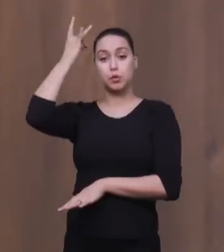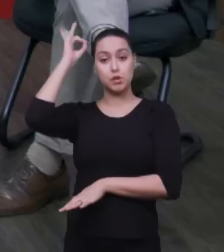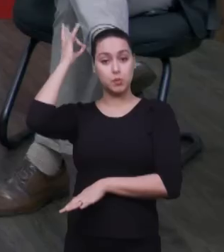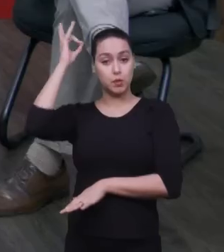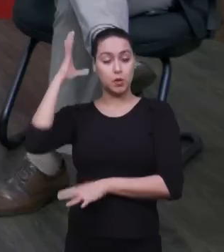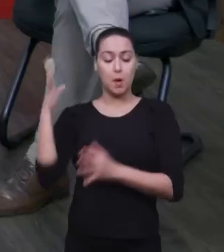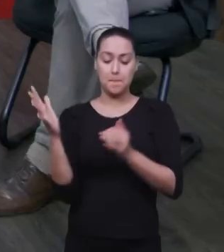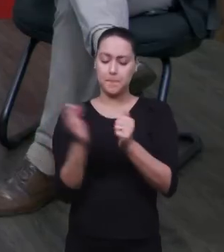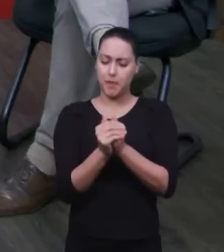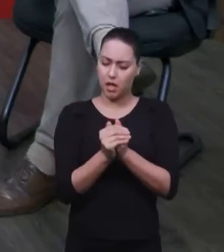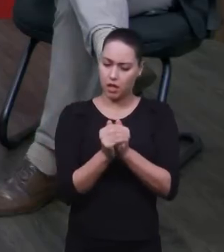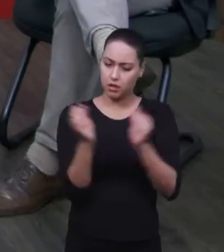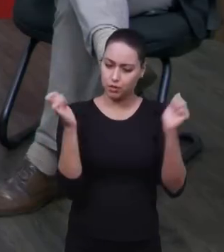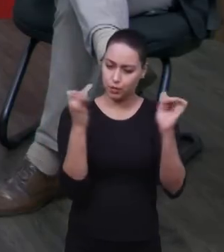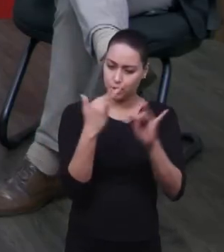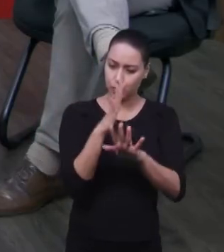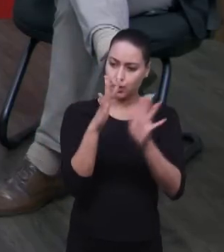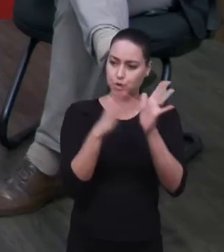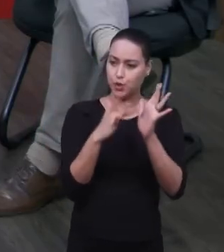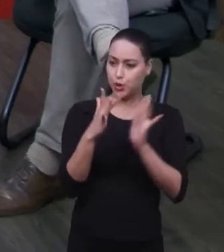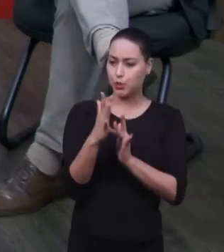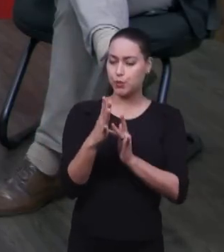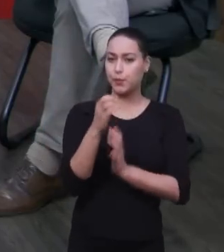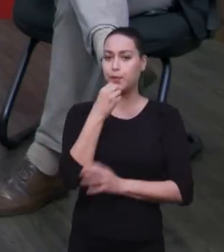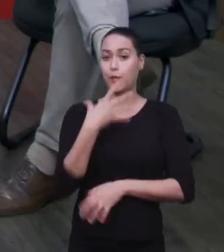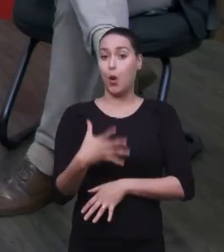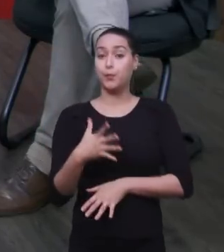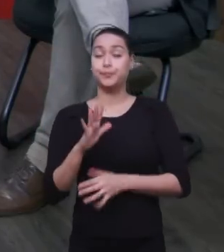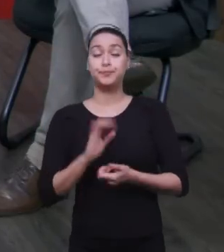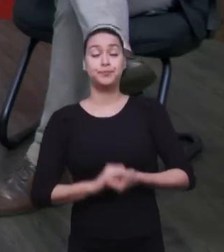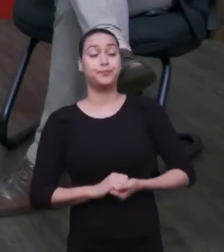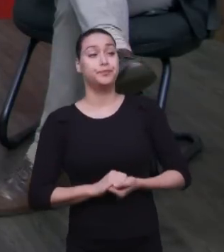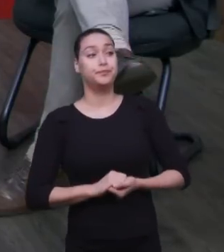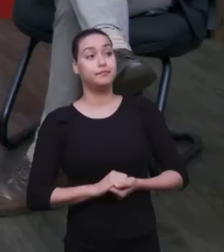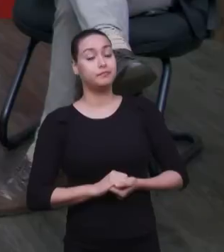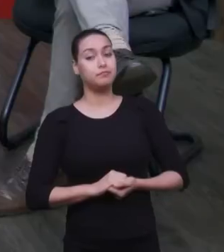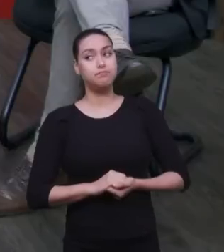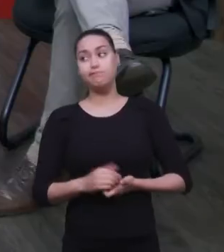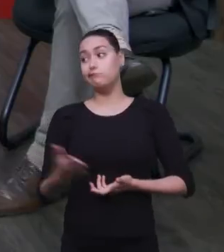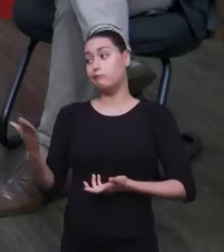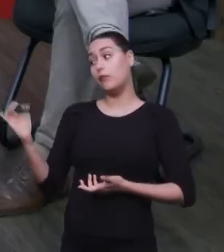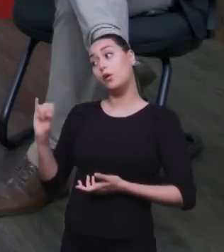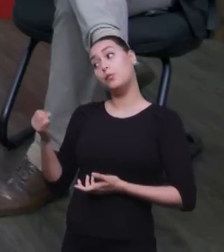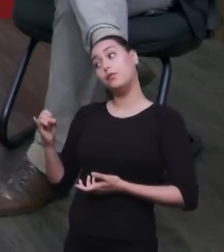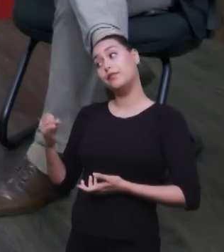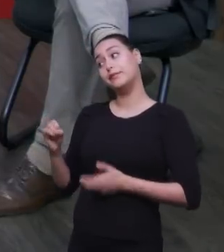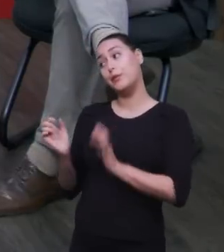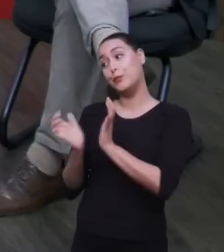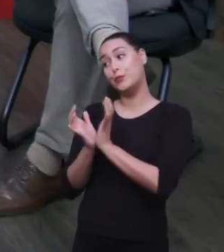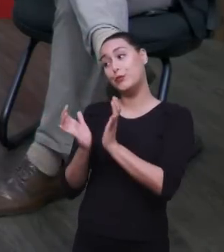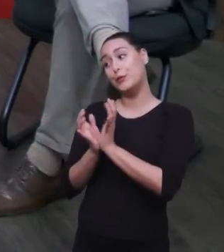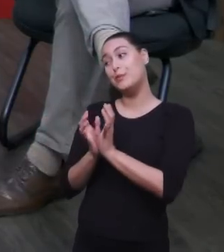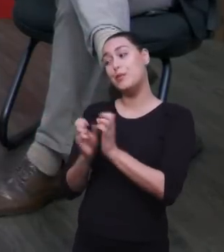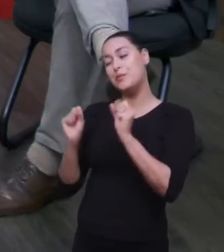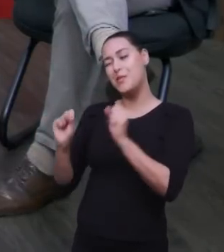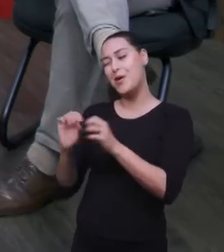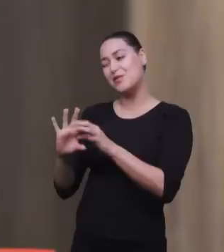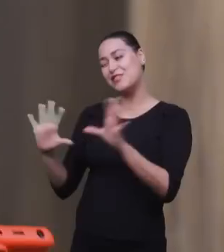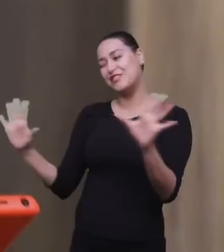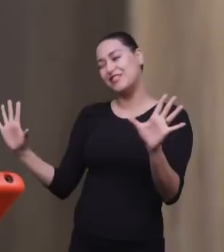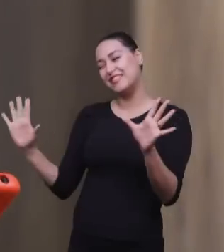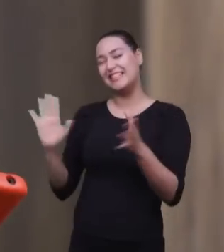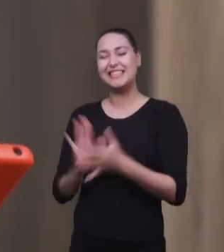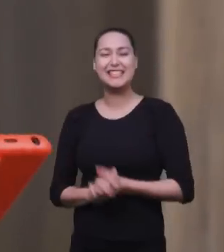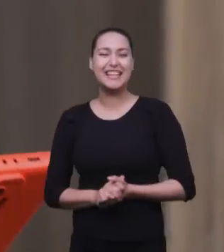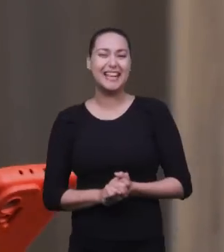espiritual. Amém. Glória a Jesus. Bom, André, vamos aproveitar a turma que está aqui? Com certeza. Então, fique à